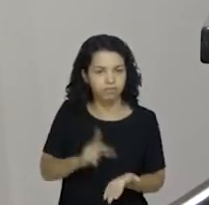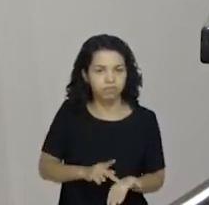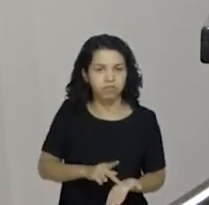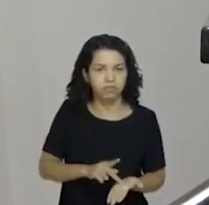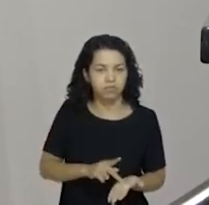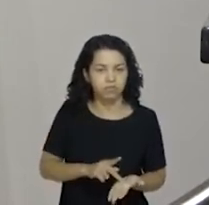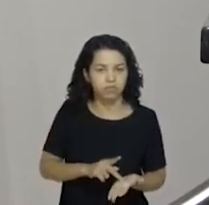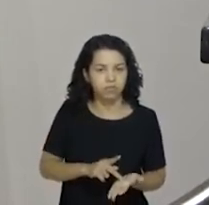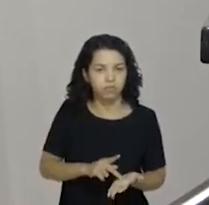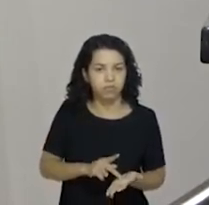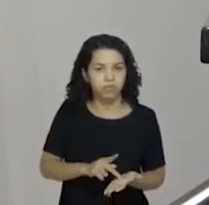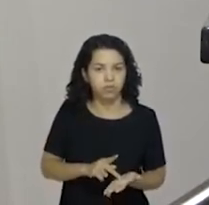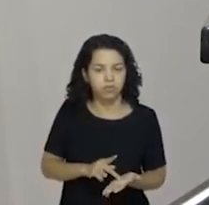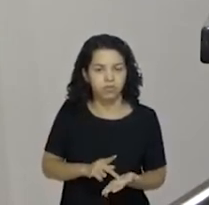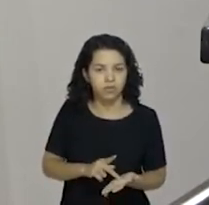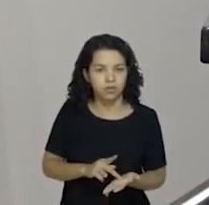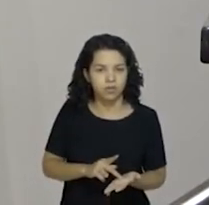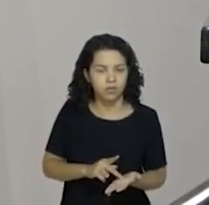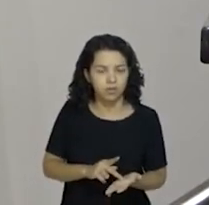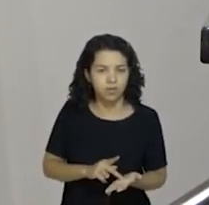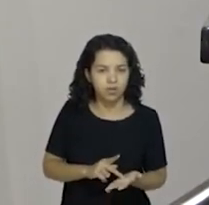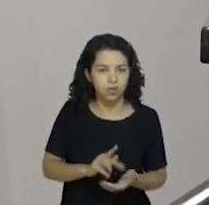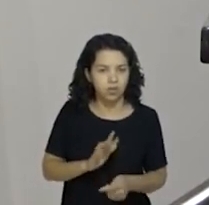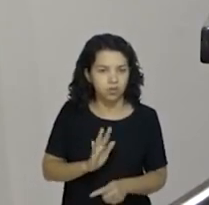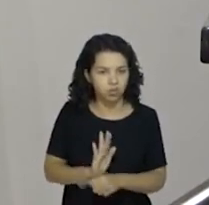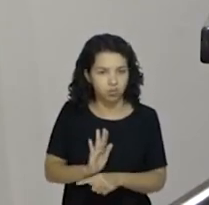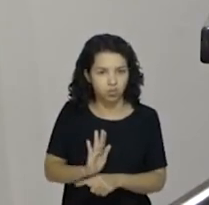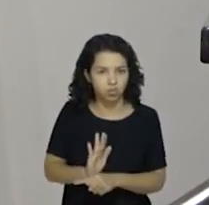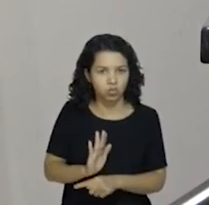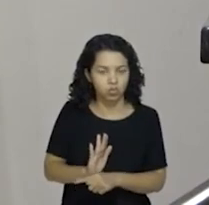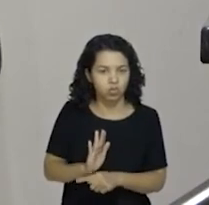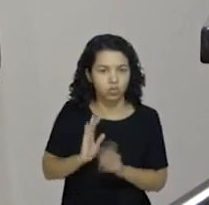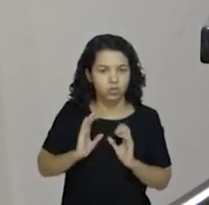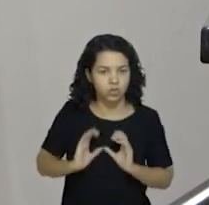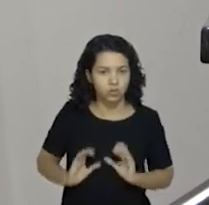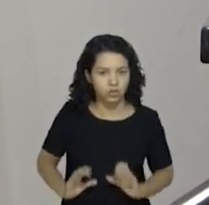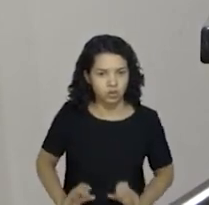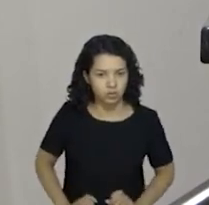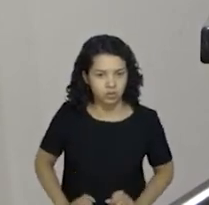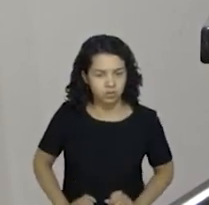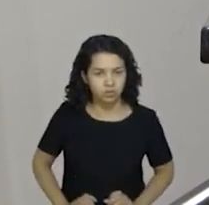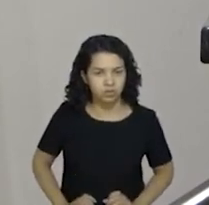à disposição do nosso cidadão